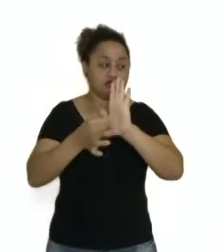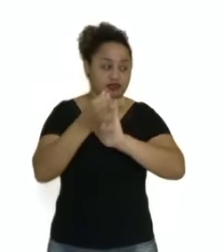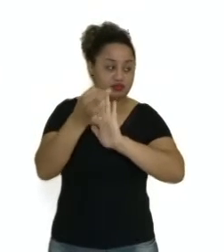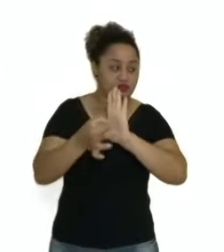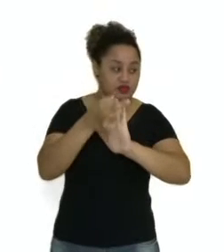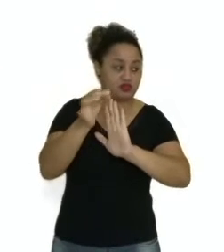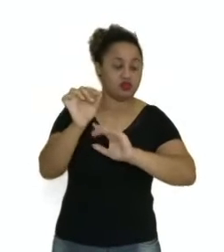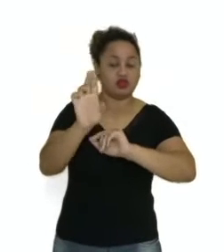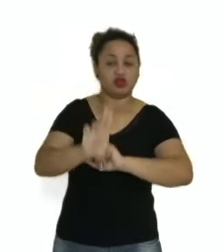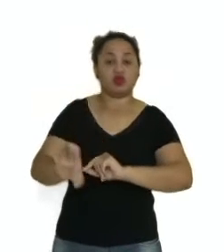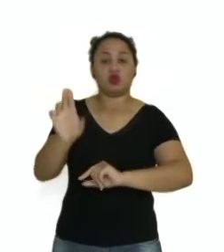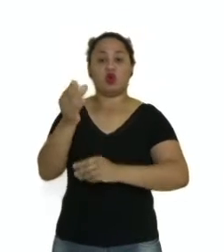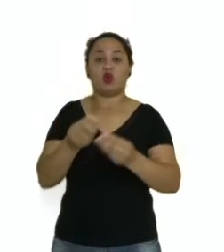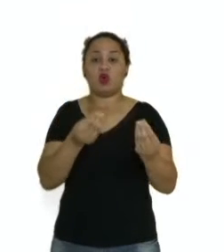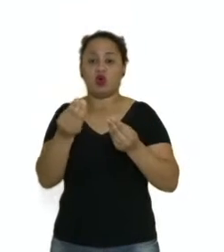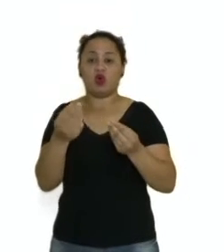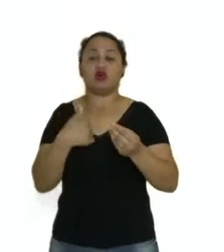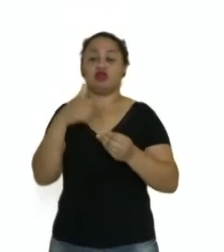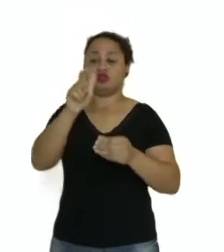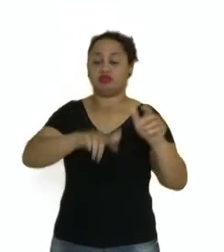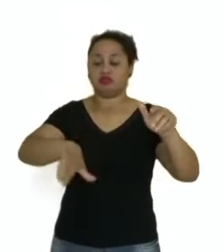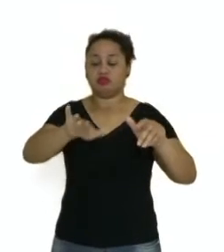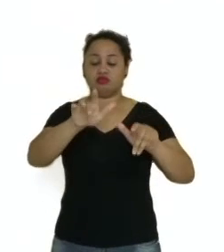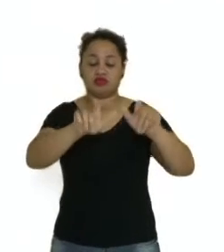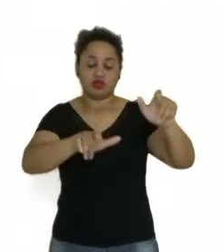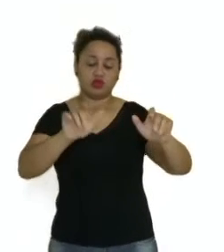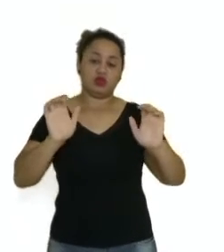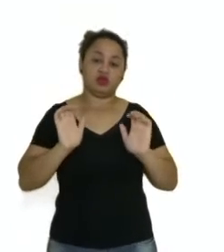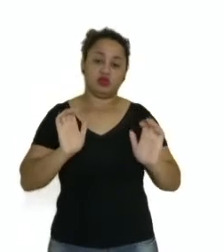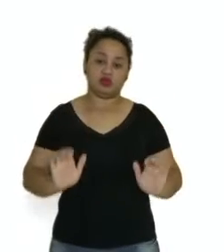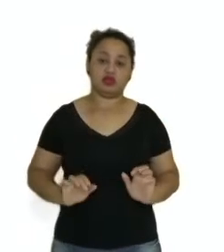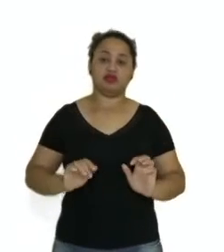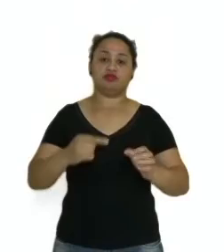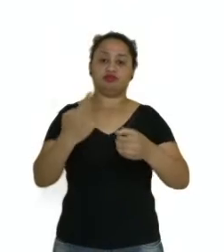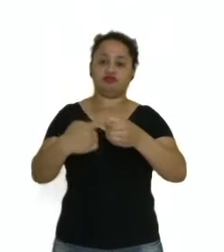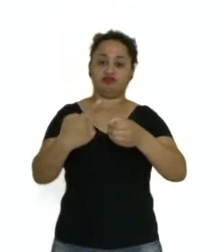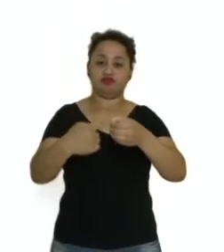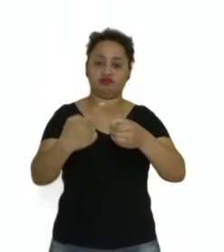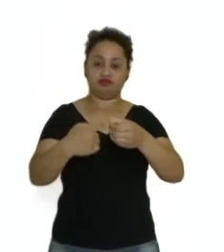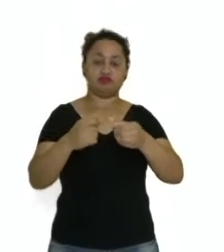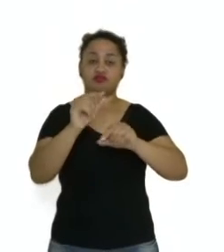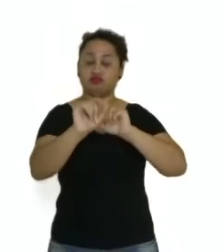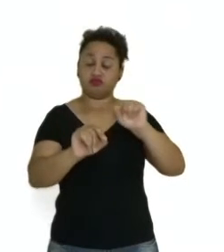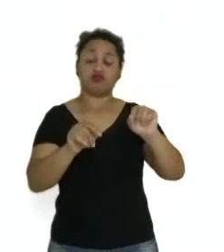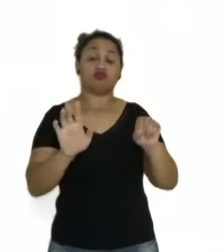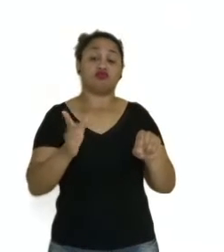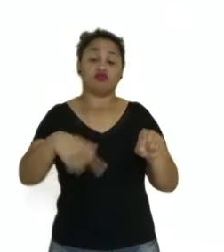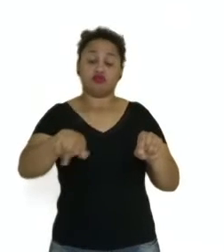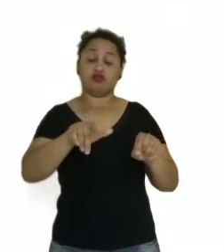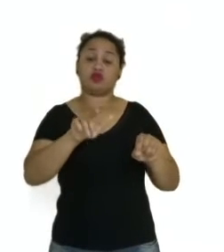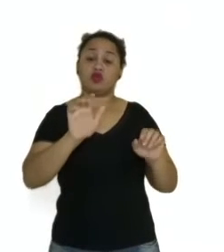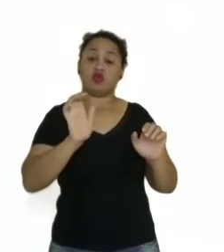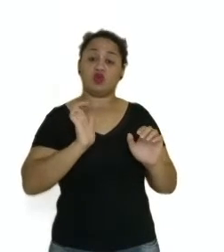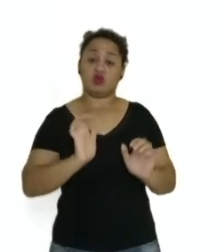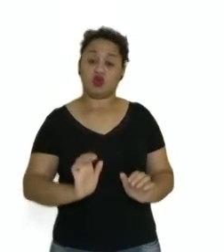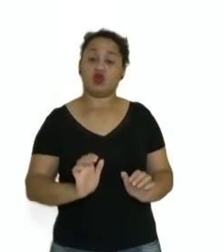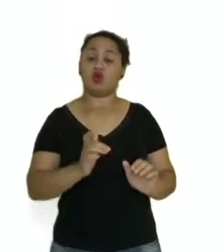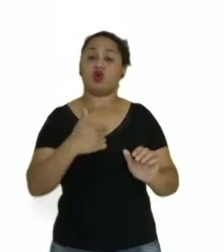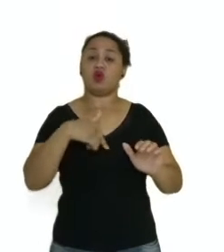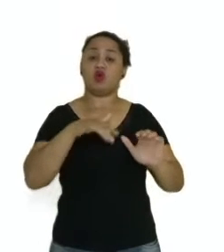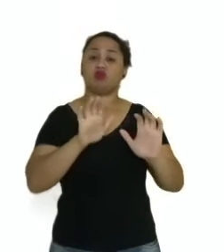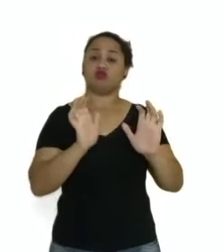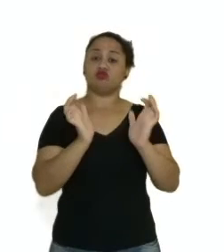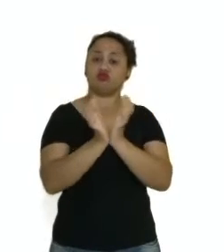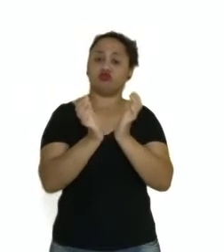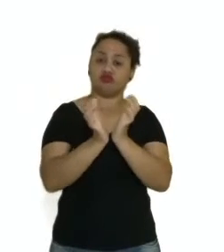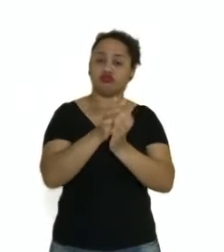por meio do qual um cidadão, posso colocar assim, né? Uma vez que cidadão é do grupo semântico do qual